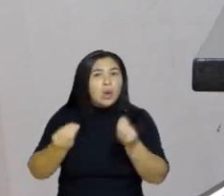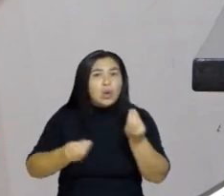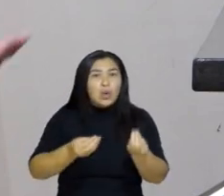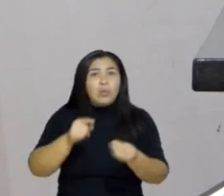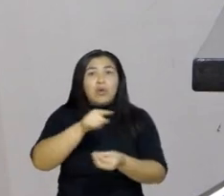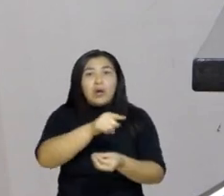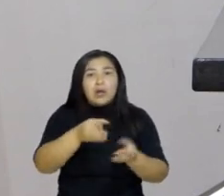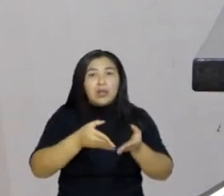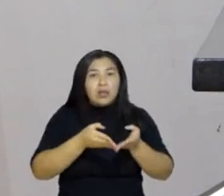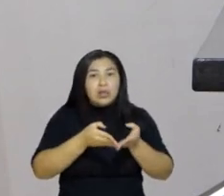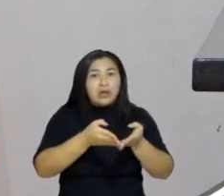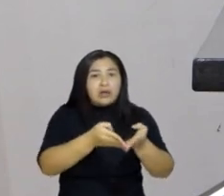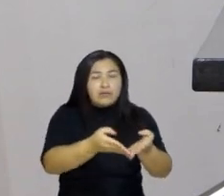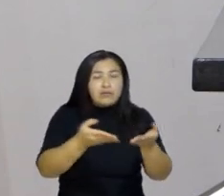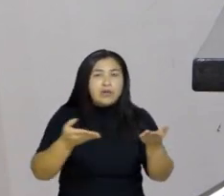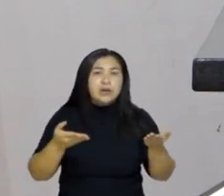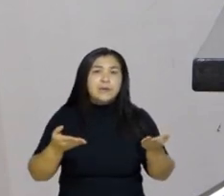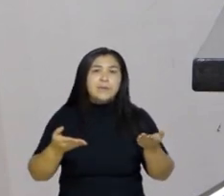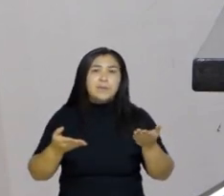os motores,